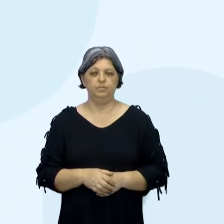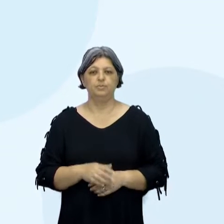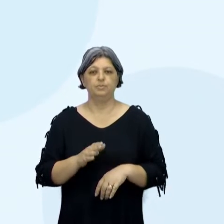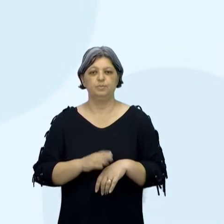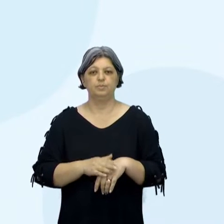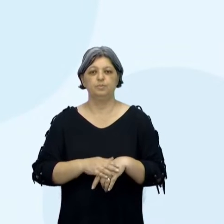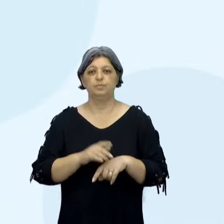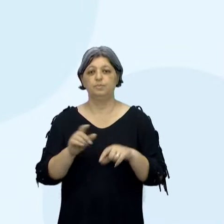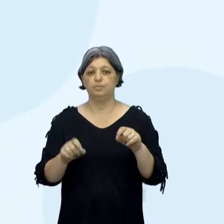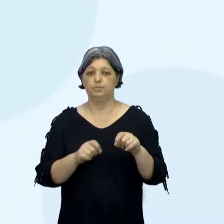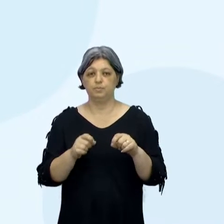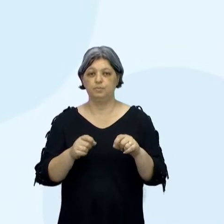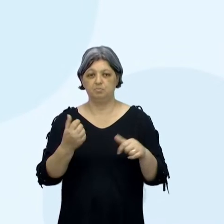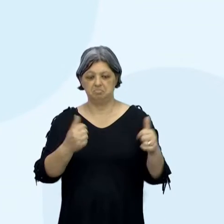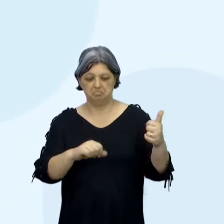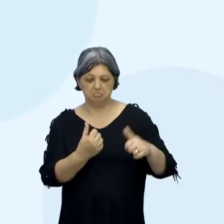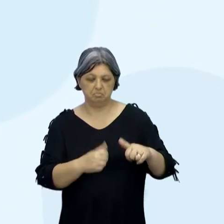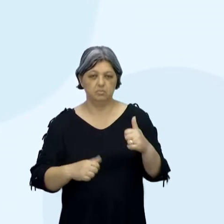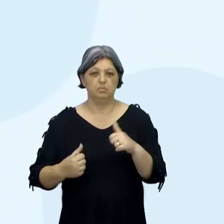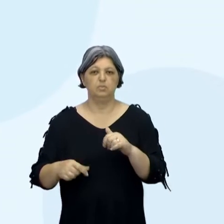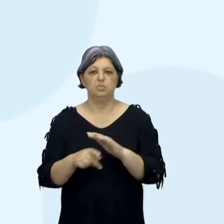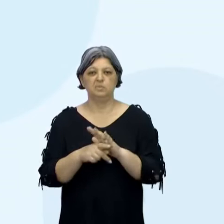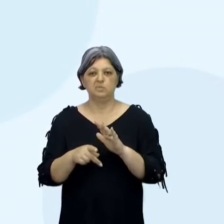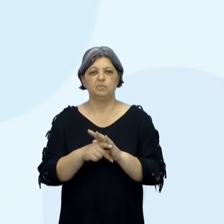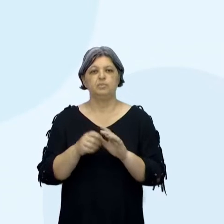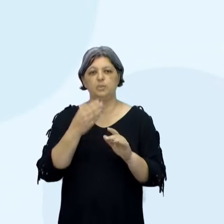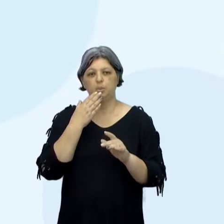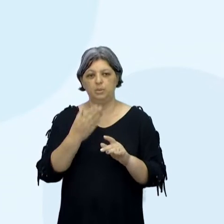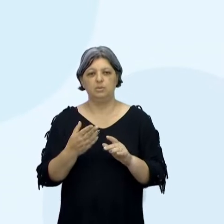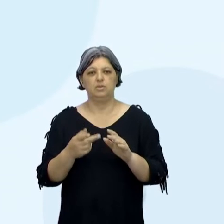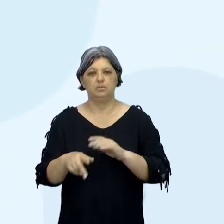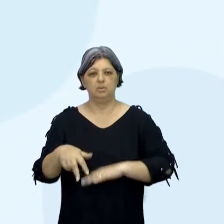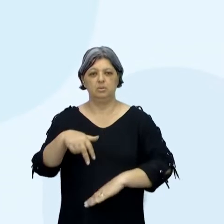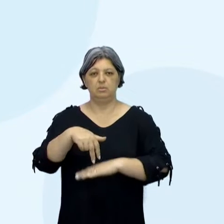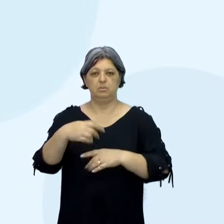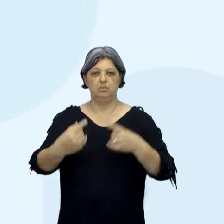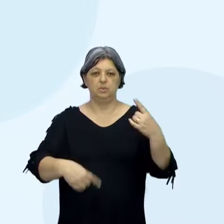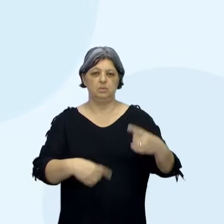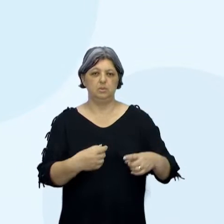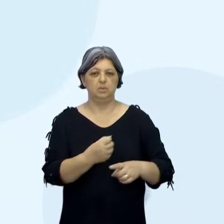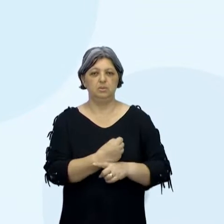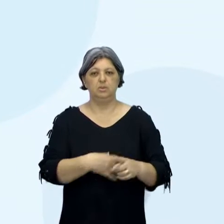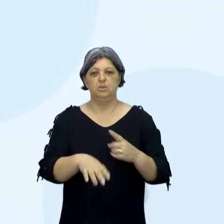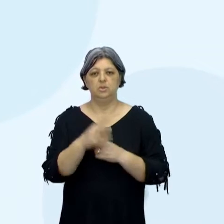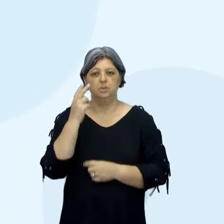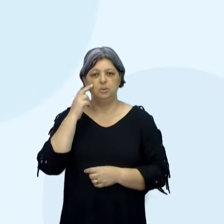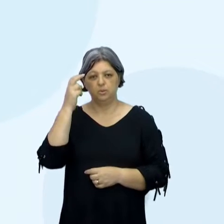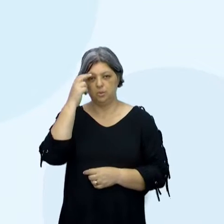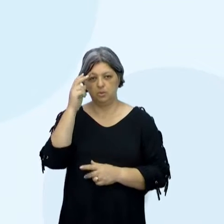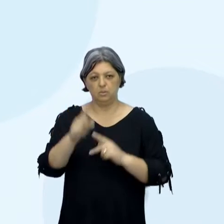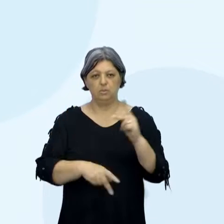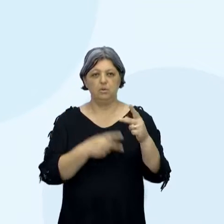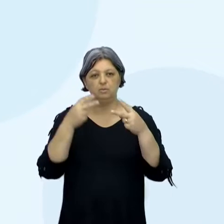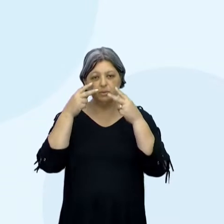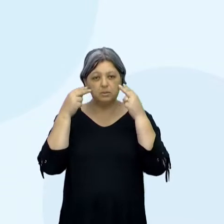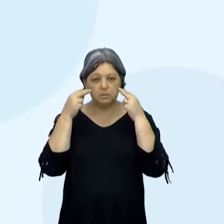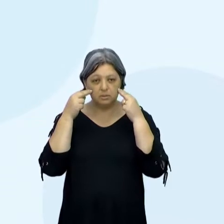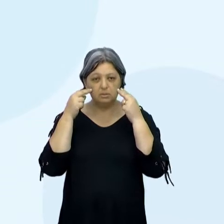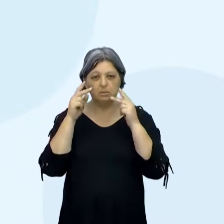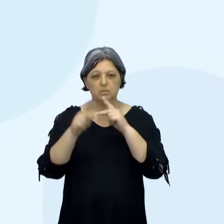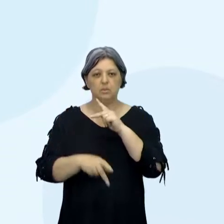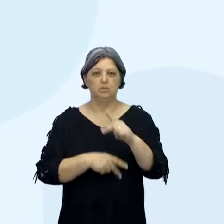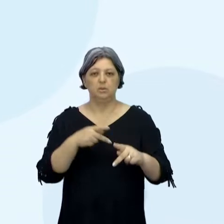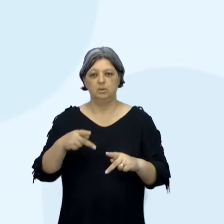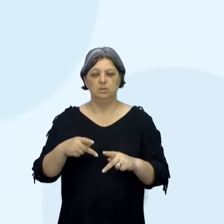gente identifica e analisa aí as demandas e os protagonismos políticos, sociais e culturais dos povos indígenas e